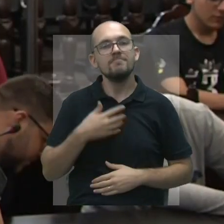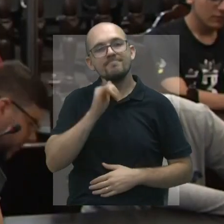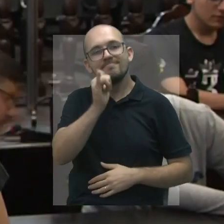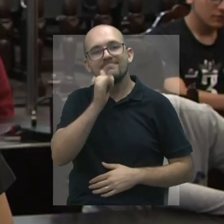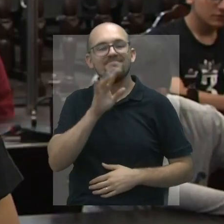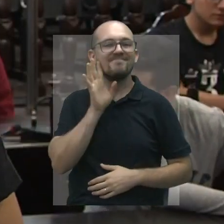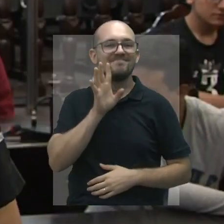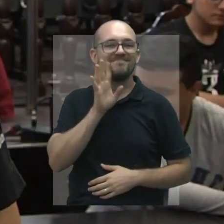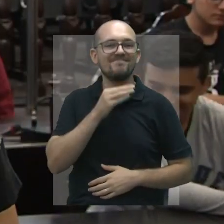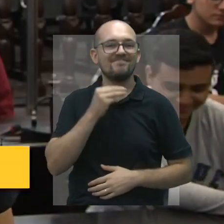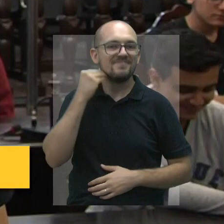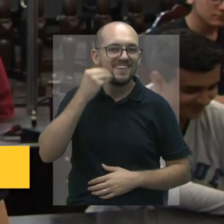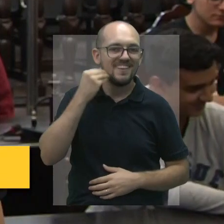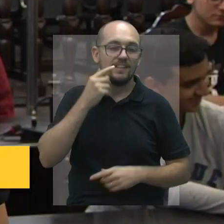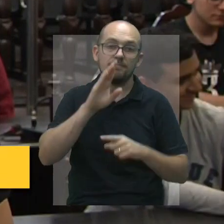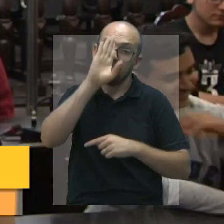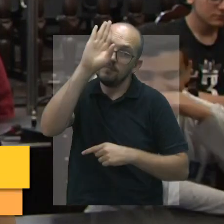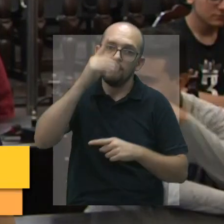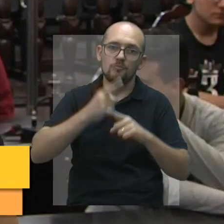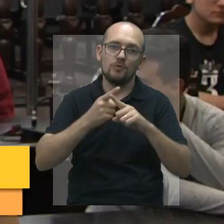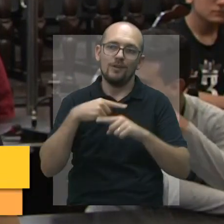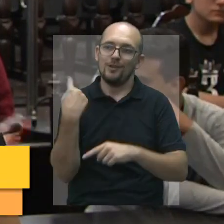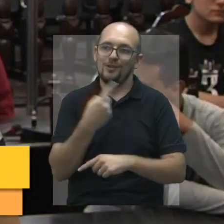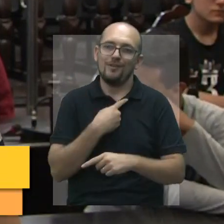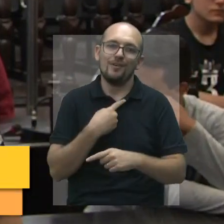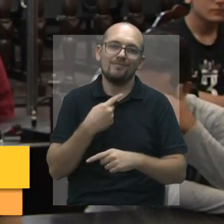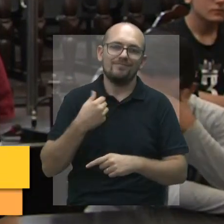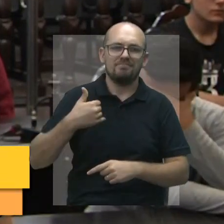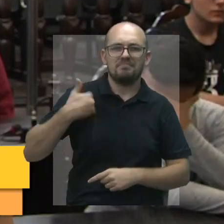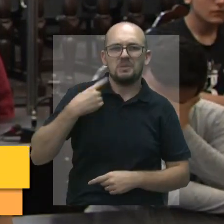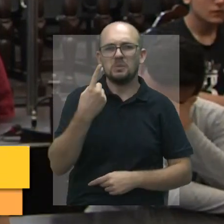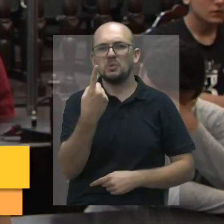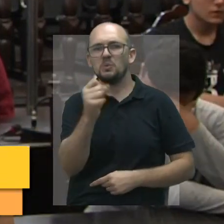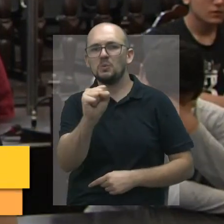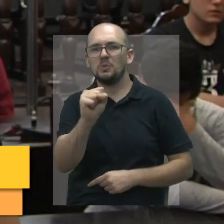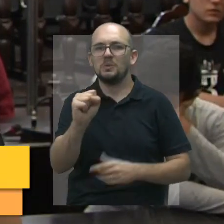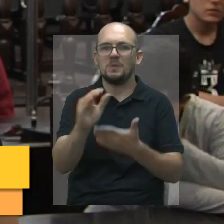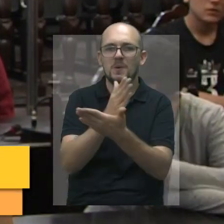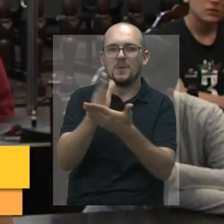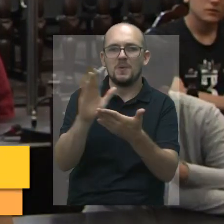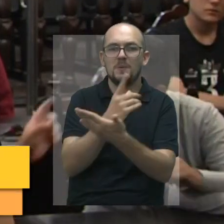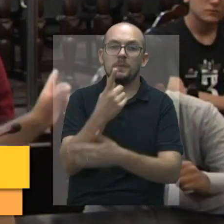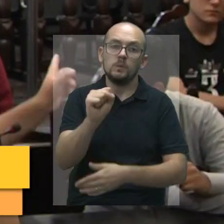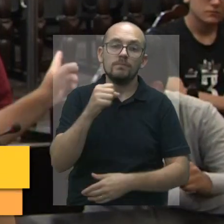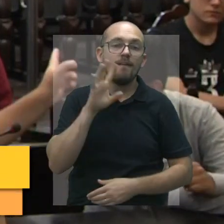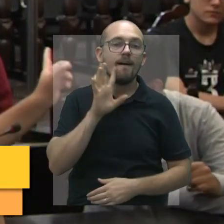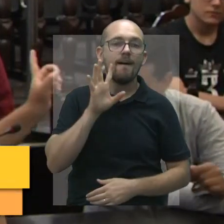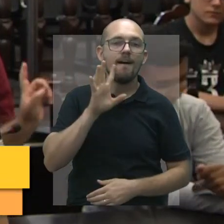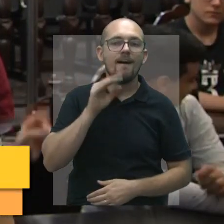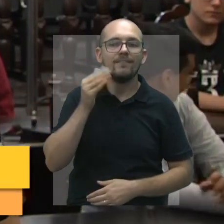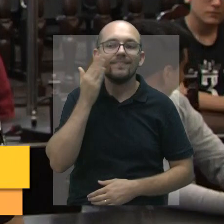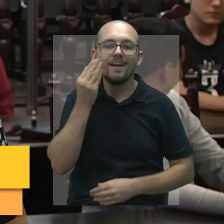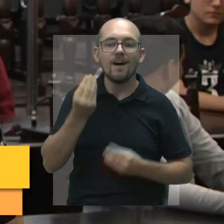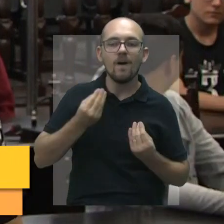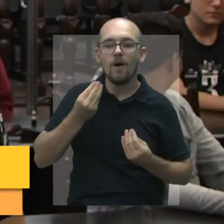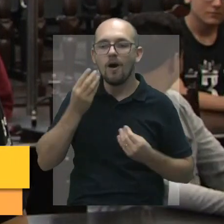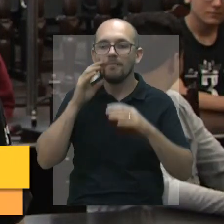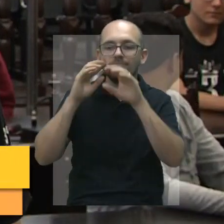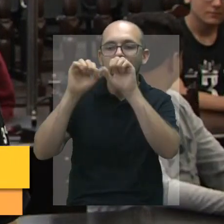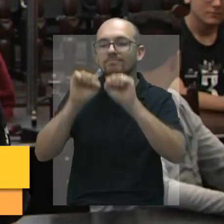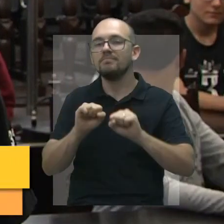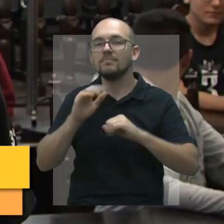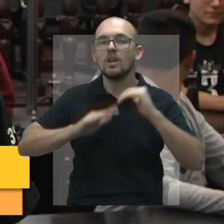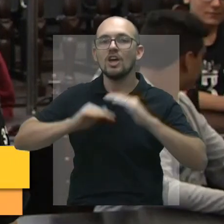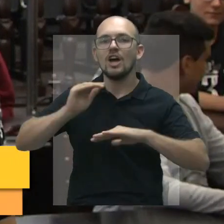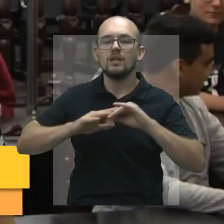né? Principalmente para a gente que está ingressando, a maioria tem 18 agora. E é legal para a gente ter uma noção de como funciona na prática, porque a